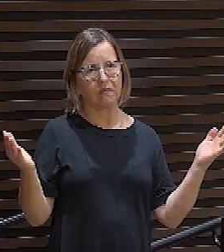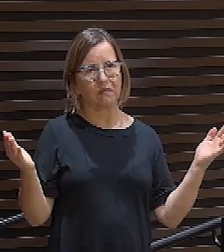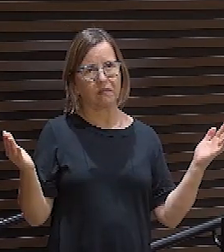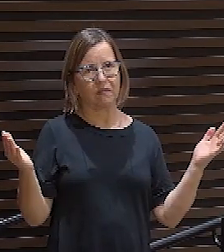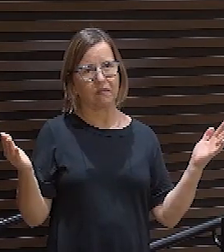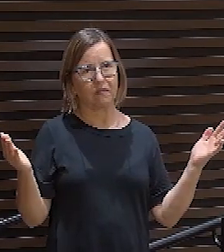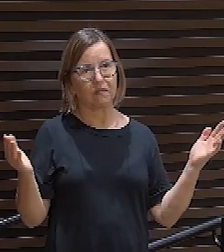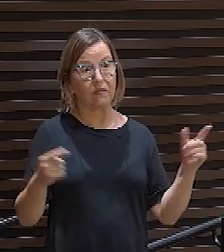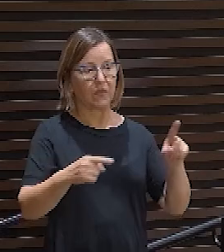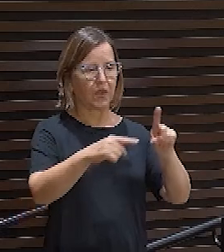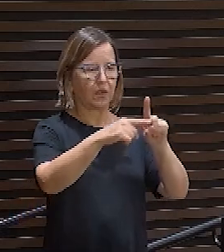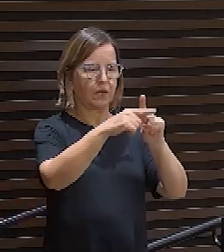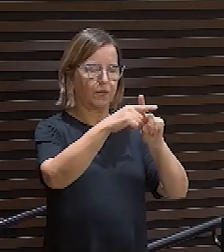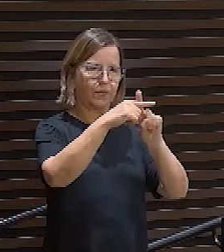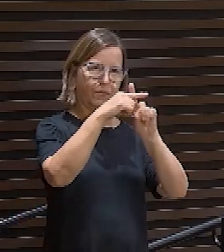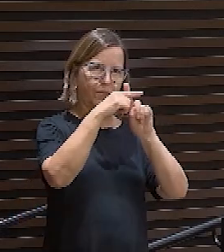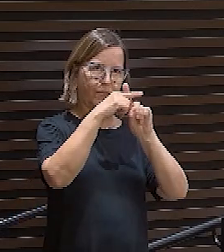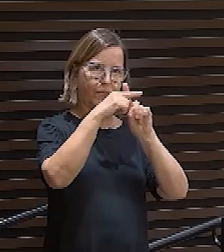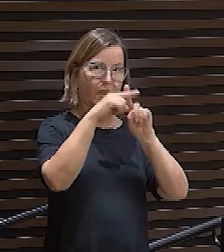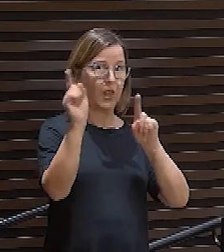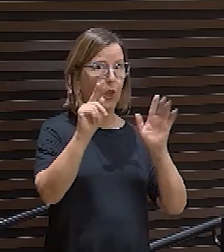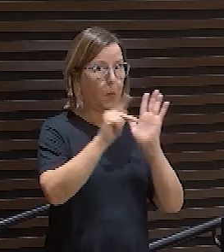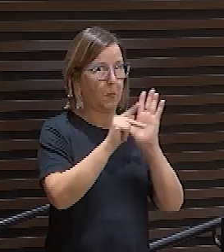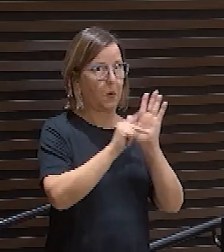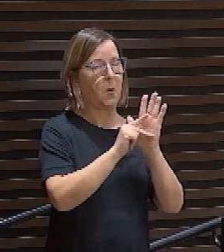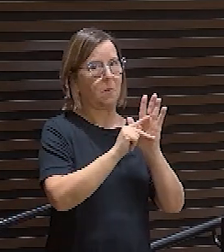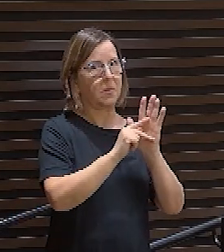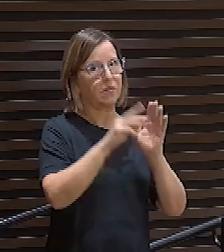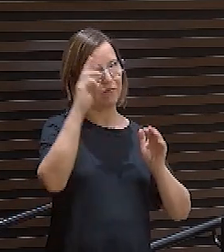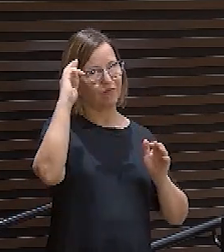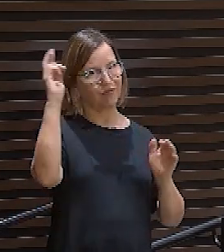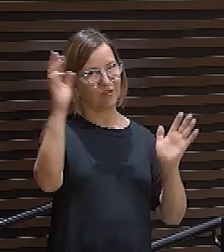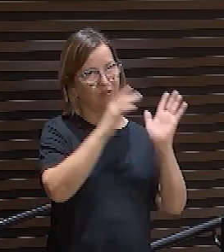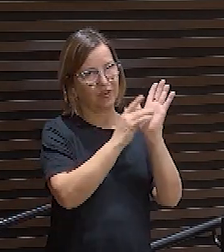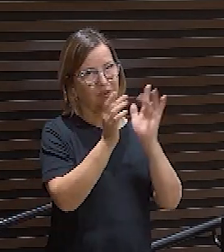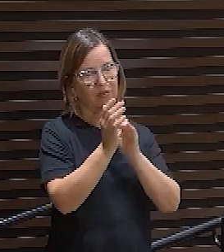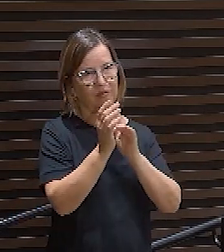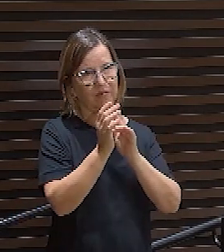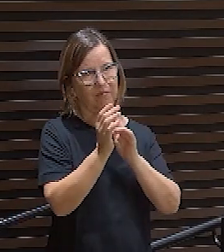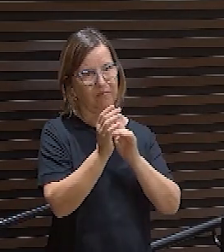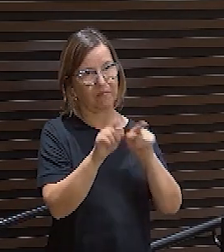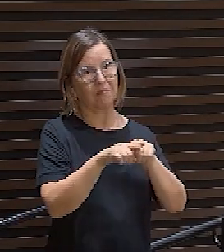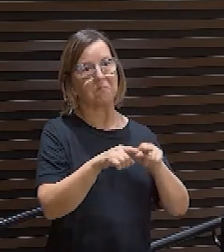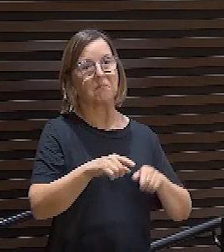Uma cruz que não era dele, era tua.